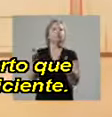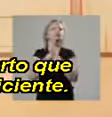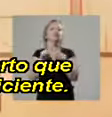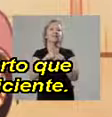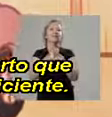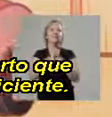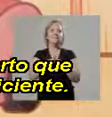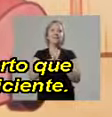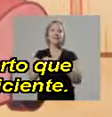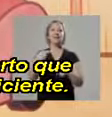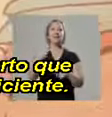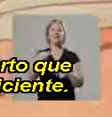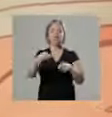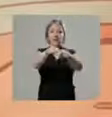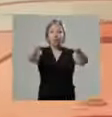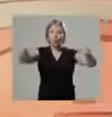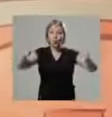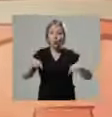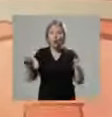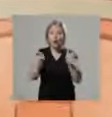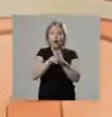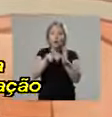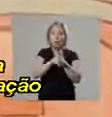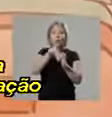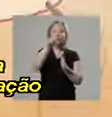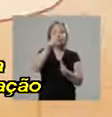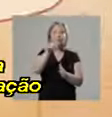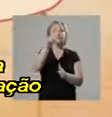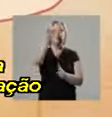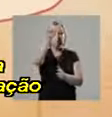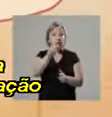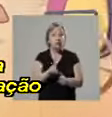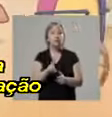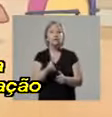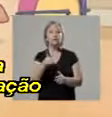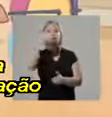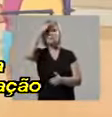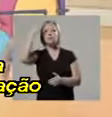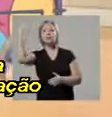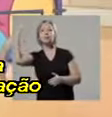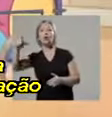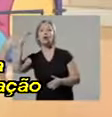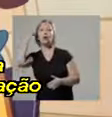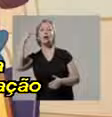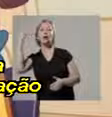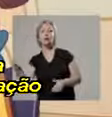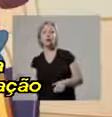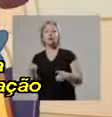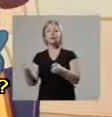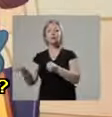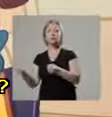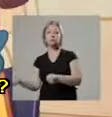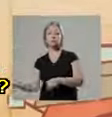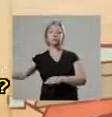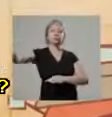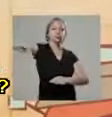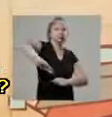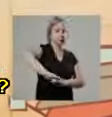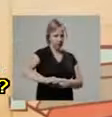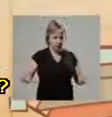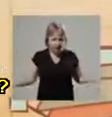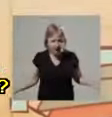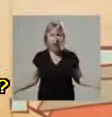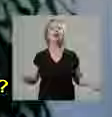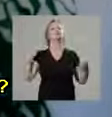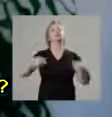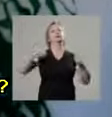o cara esperto que para na tua vaga de deficientes, né? Então é uma briga diária de conscientização de que o